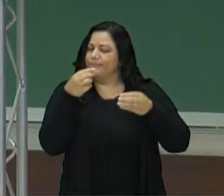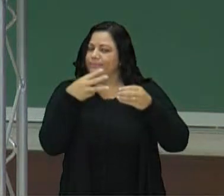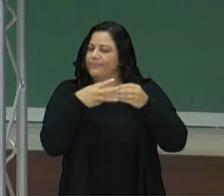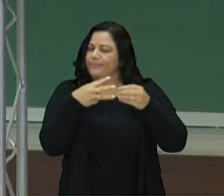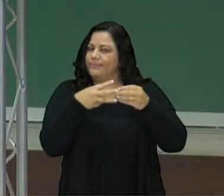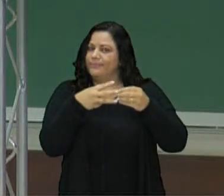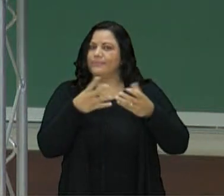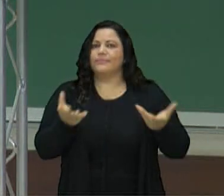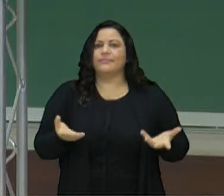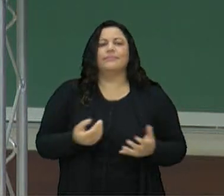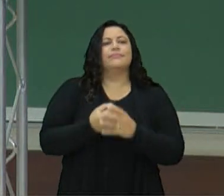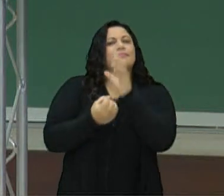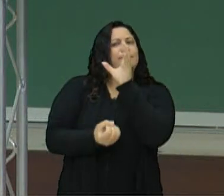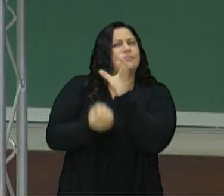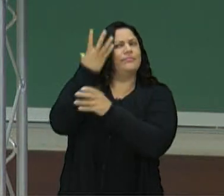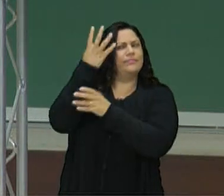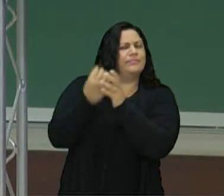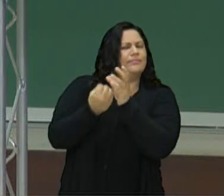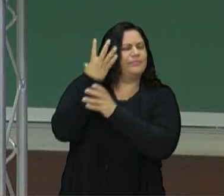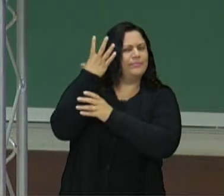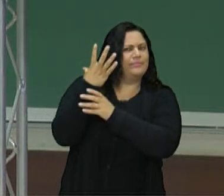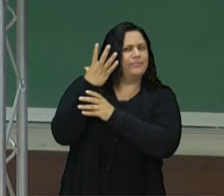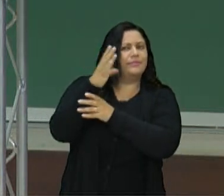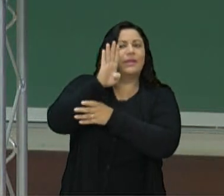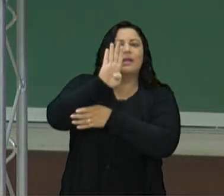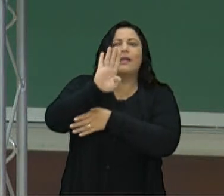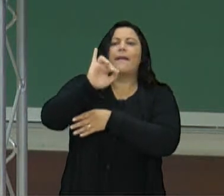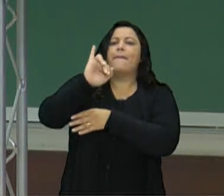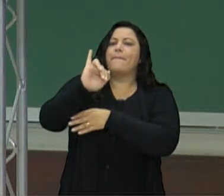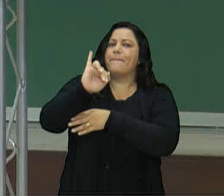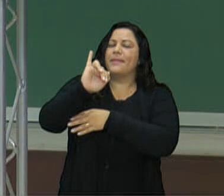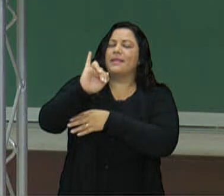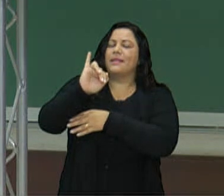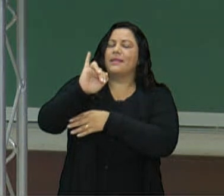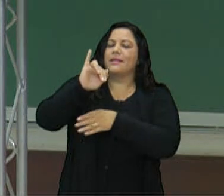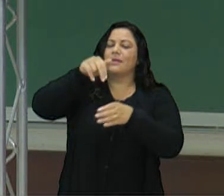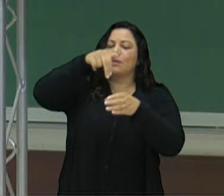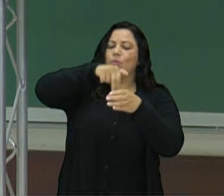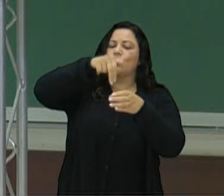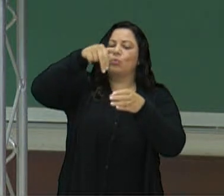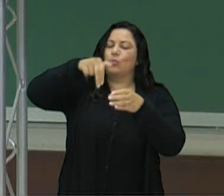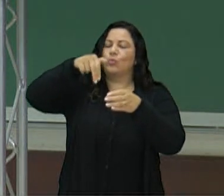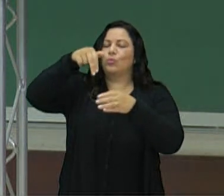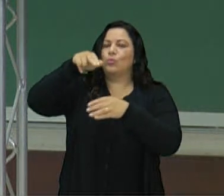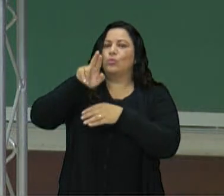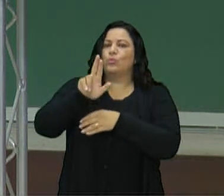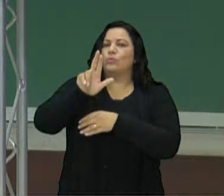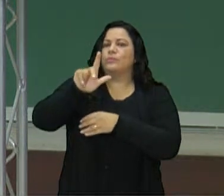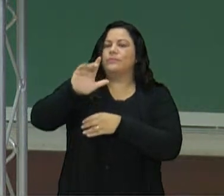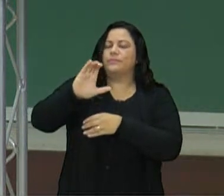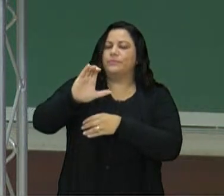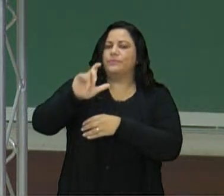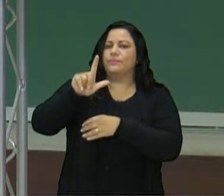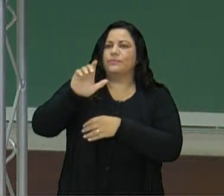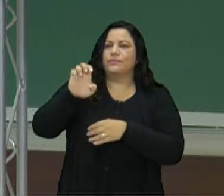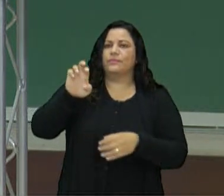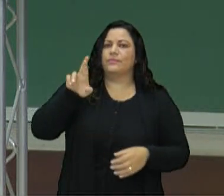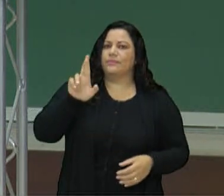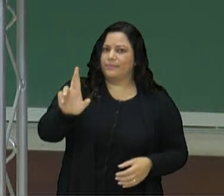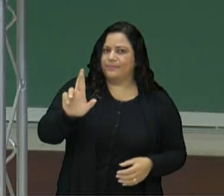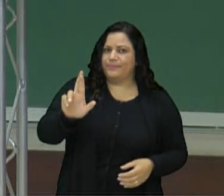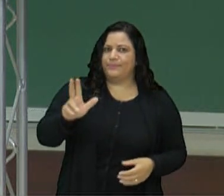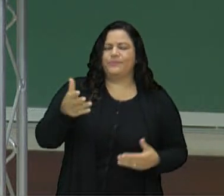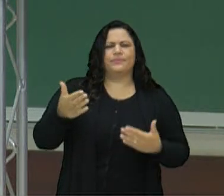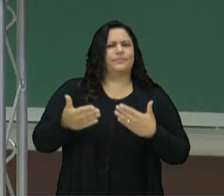Então, levou à criação de uma célula com dois núcleos, binucleada, no jargão científico. Os cientistas, então, observaram a evolução dessas